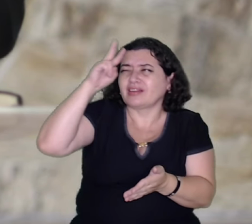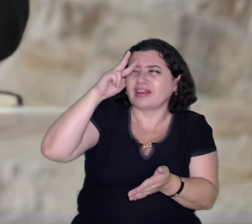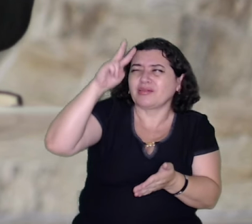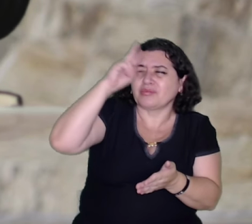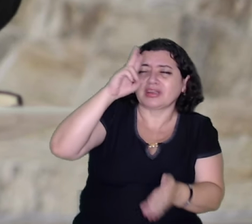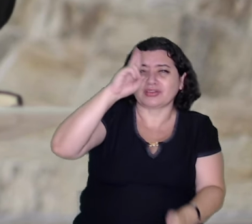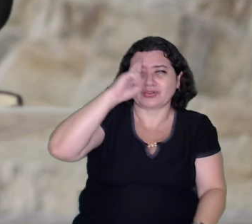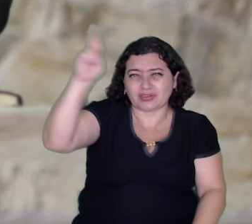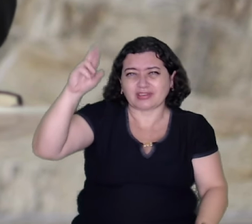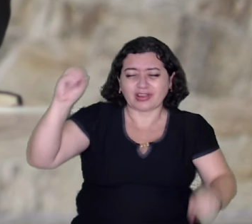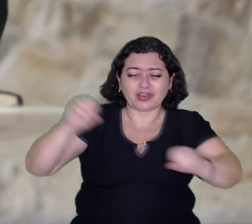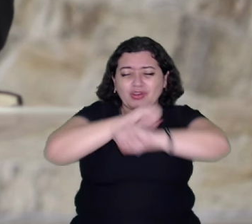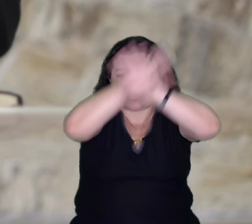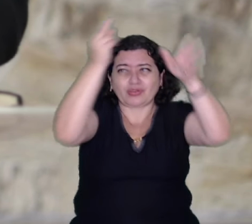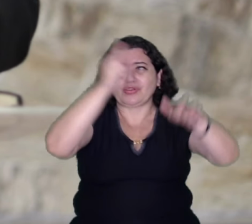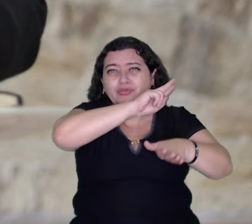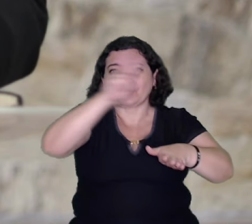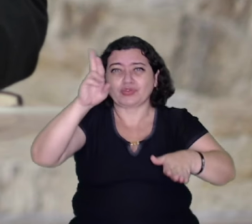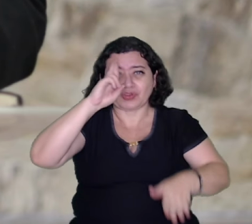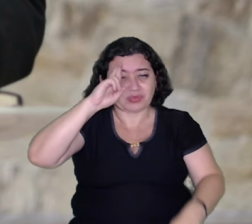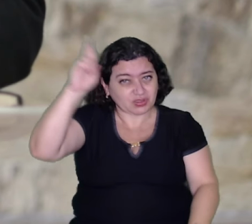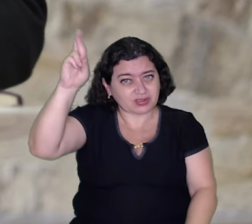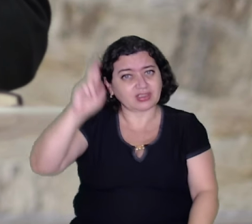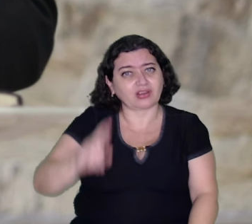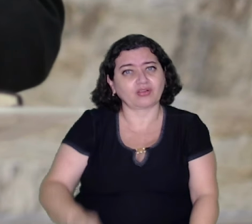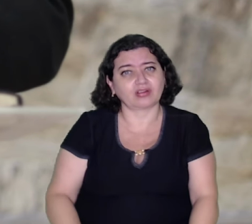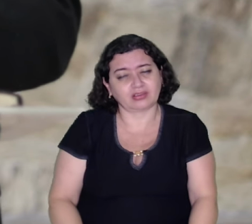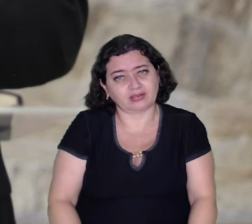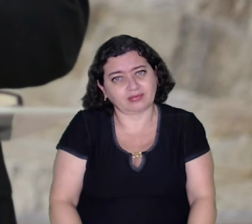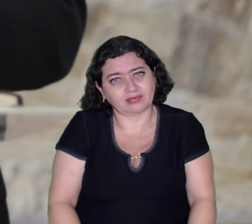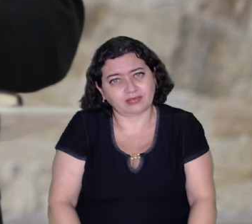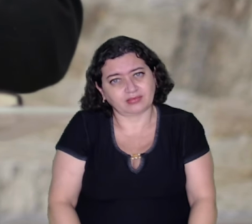Senhor, glorificou o nome do Senhor.